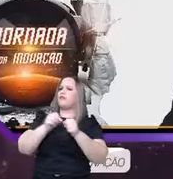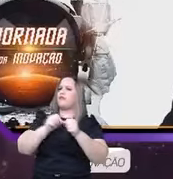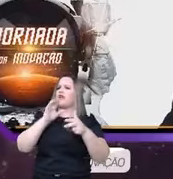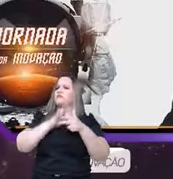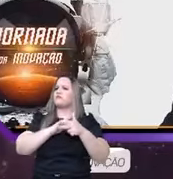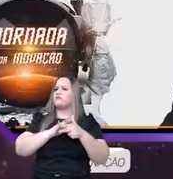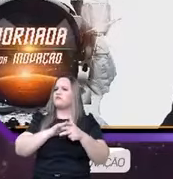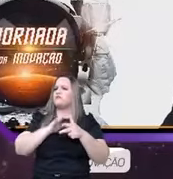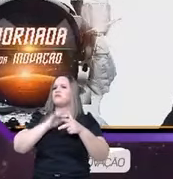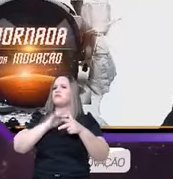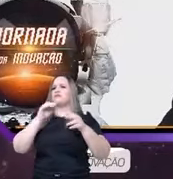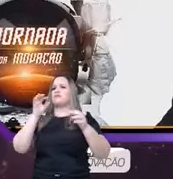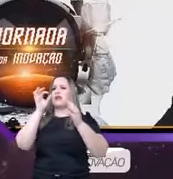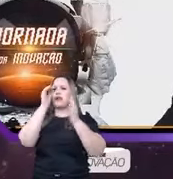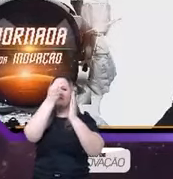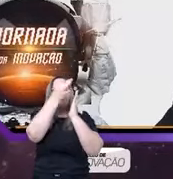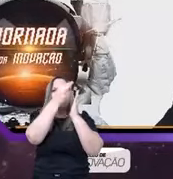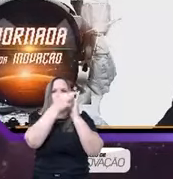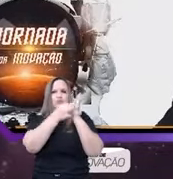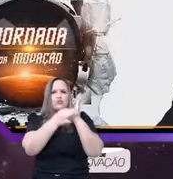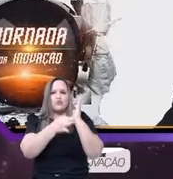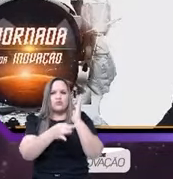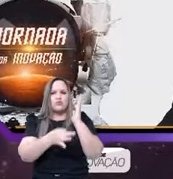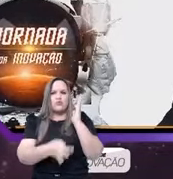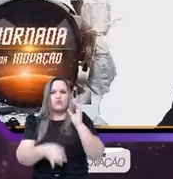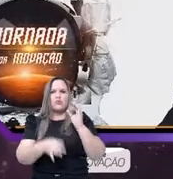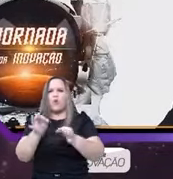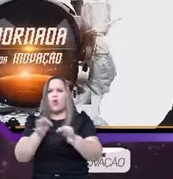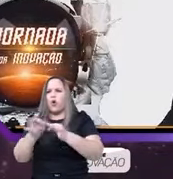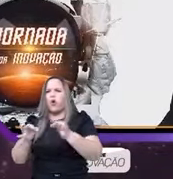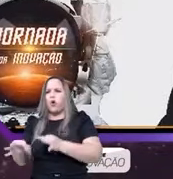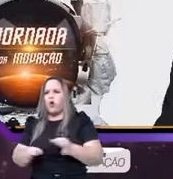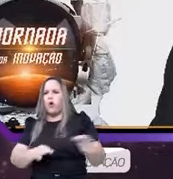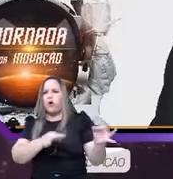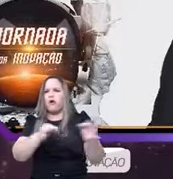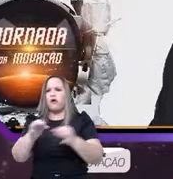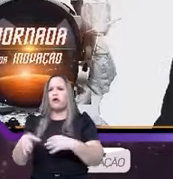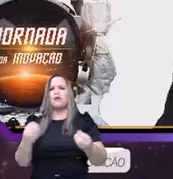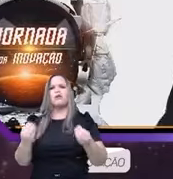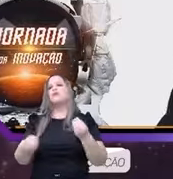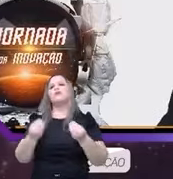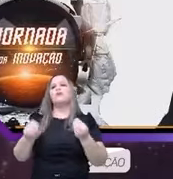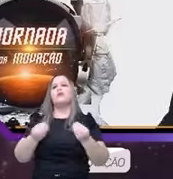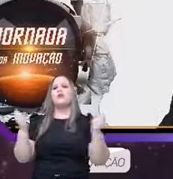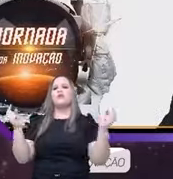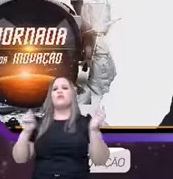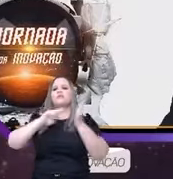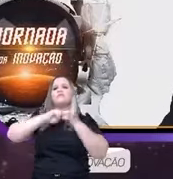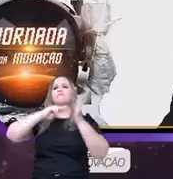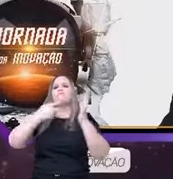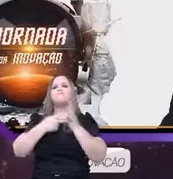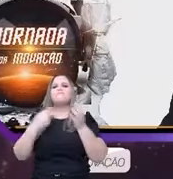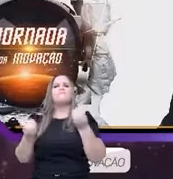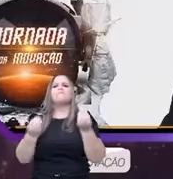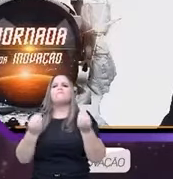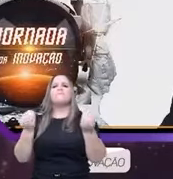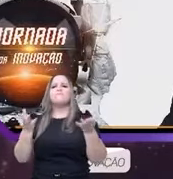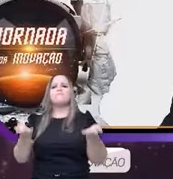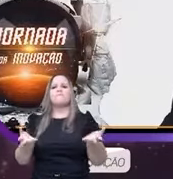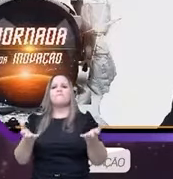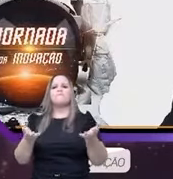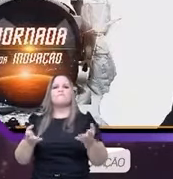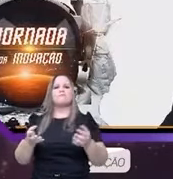organização, na maioria das vezes, privada. Então, no caso das organizações ágeis, o que significa isso? Né? Os tribunais vão se